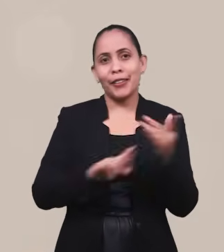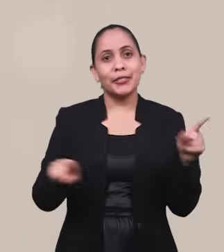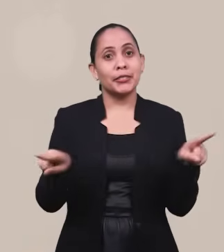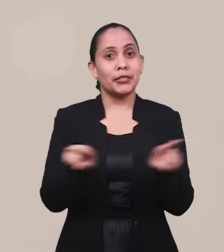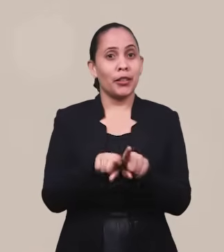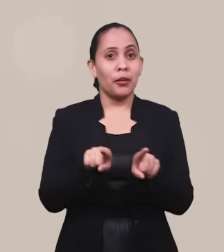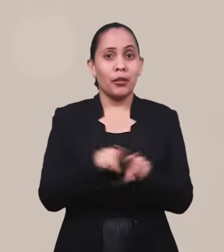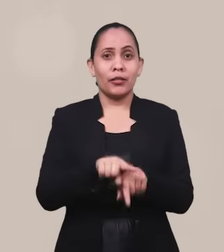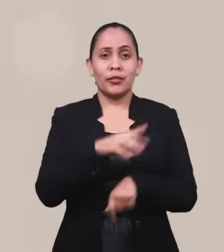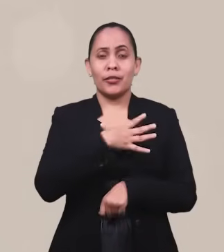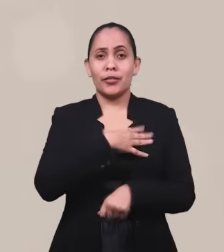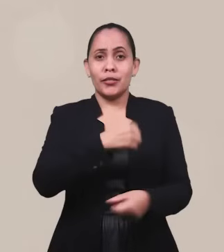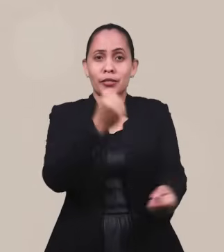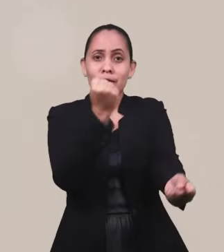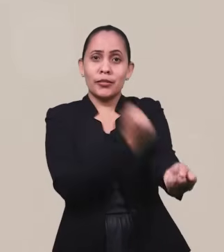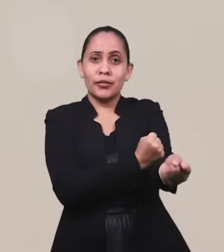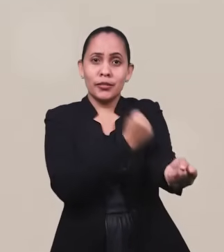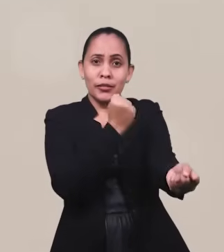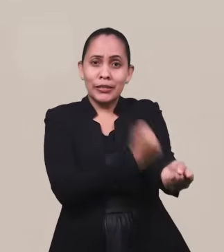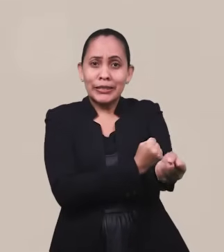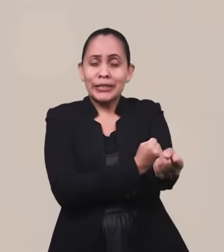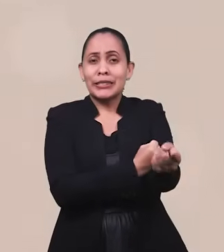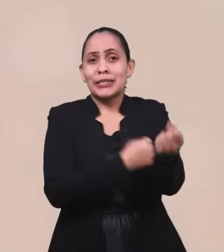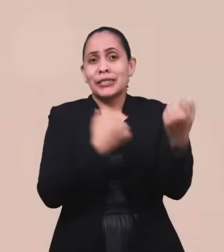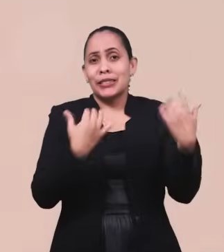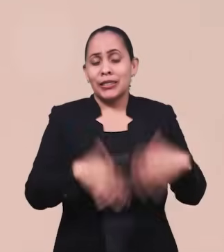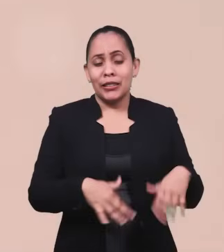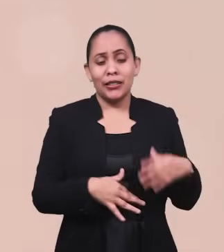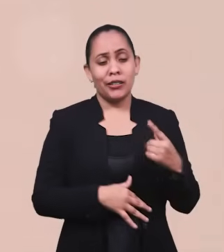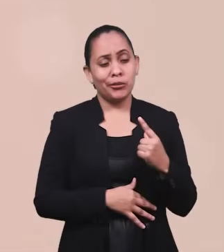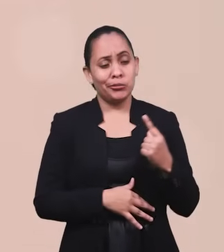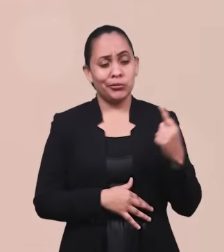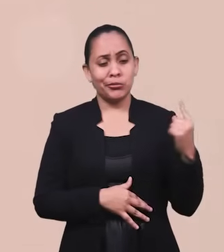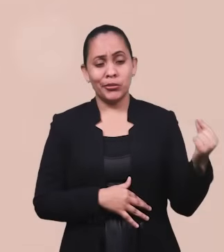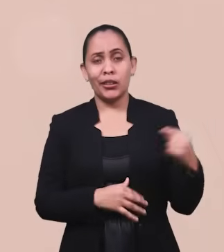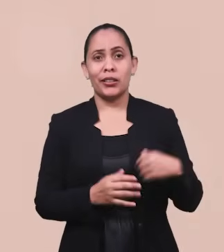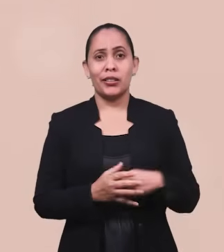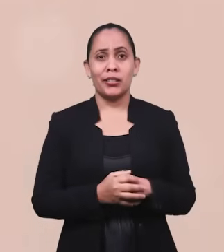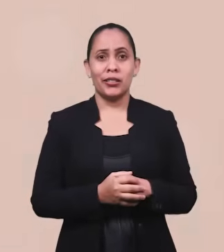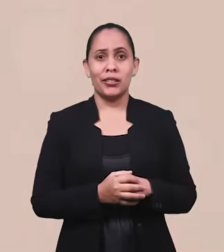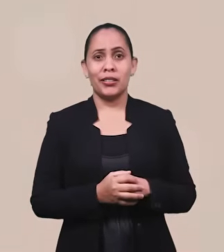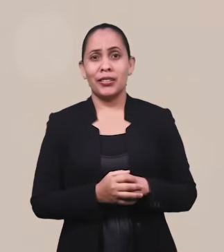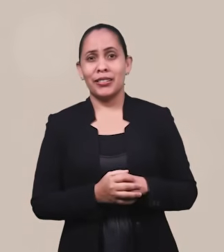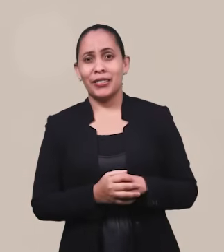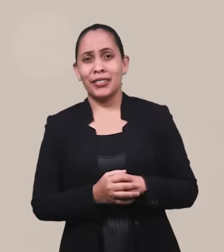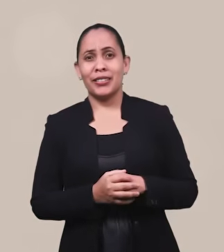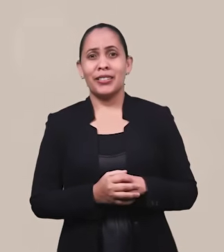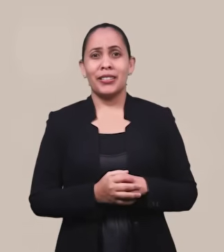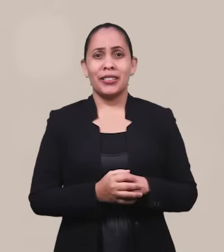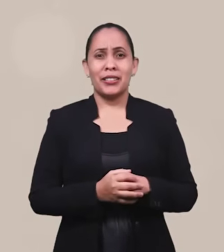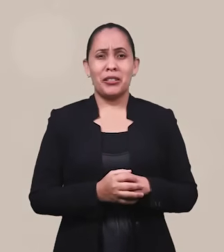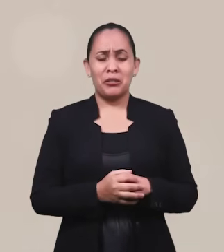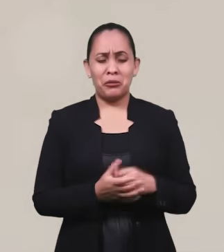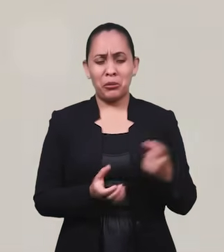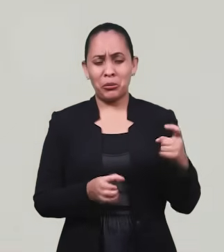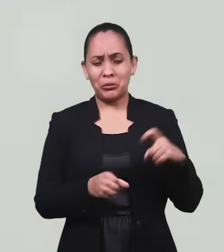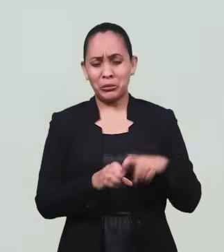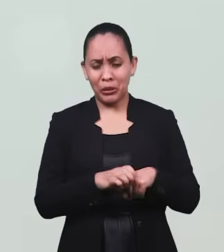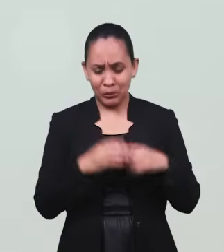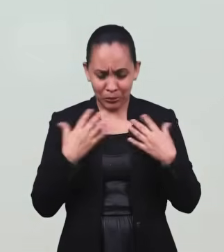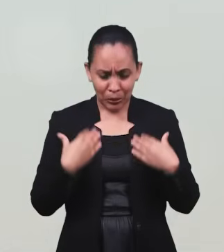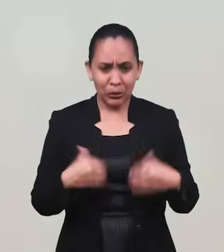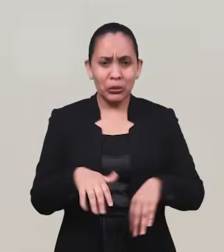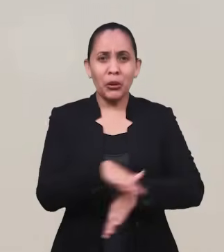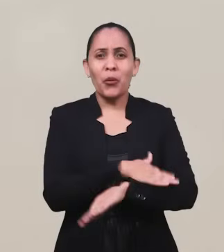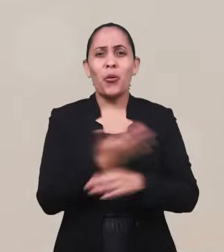na droga e hoje ele é curado também. Ele saía de casa e nem um príncipe, botava um mendigo. Hoje ele é um homem,